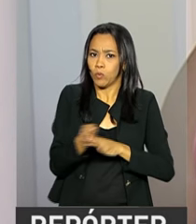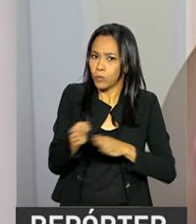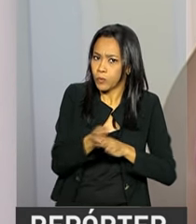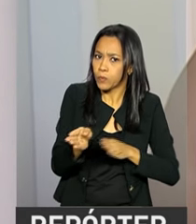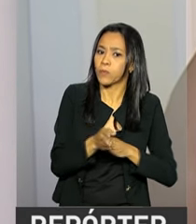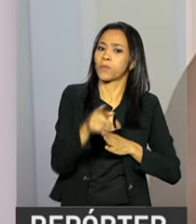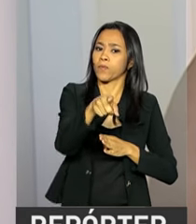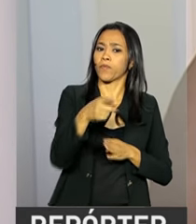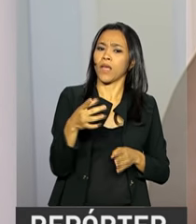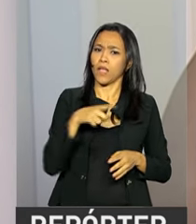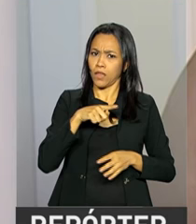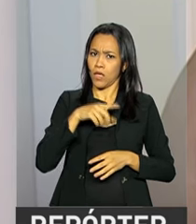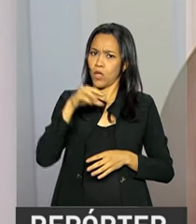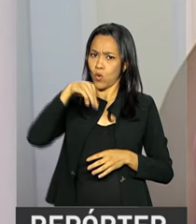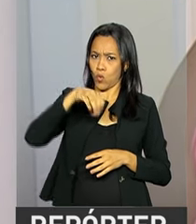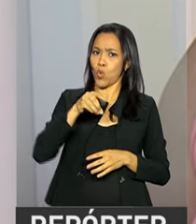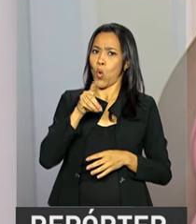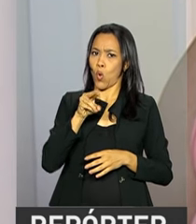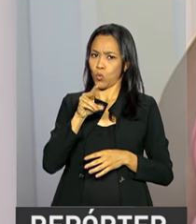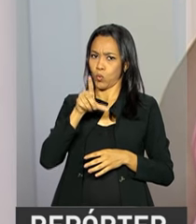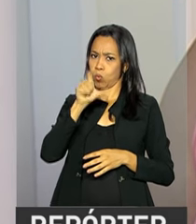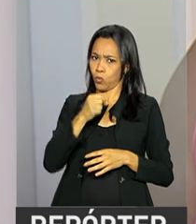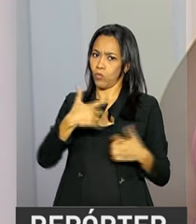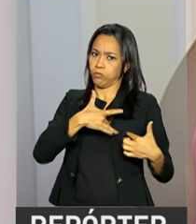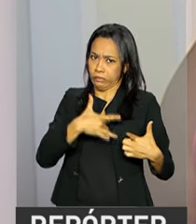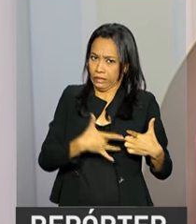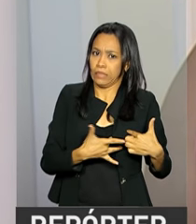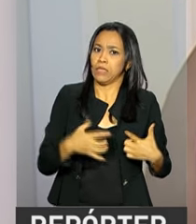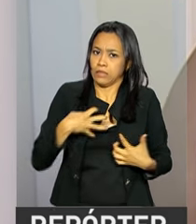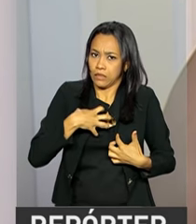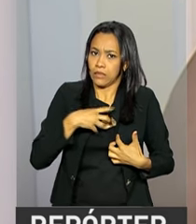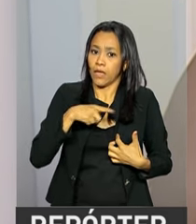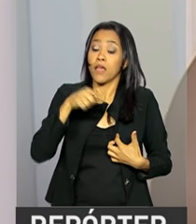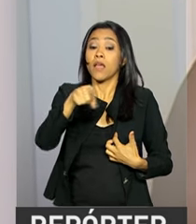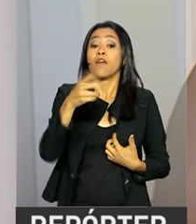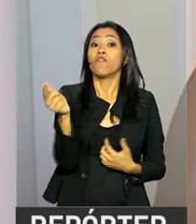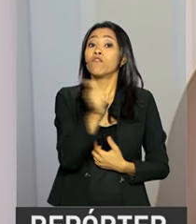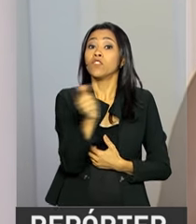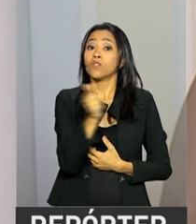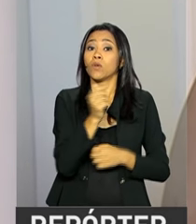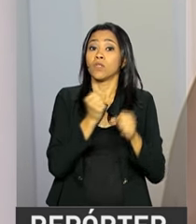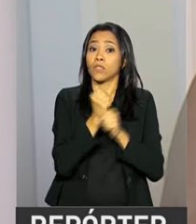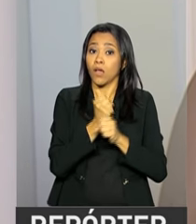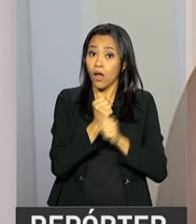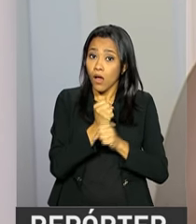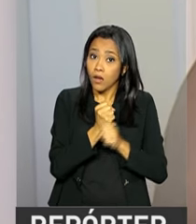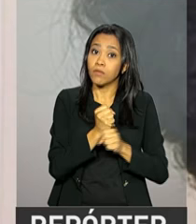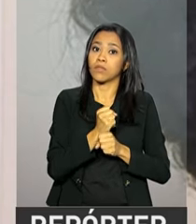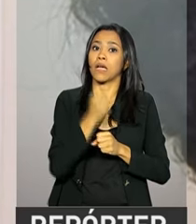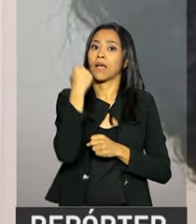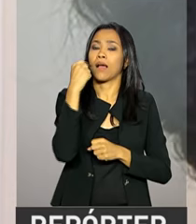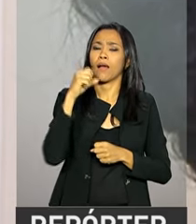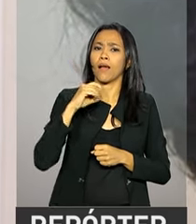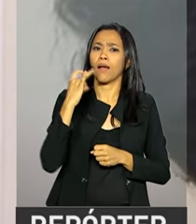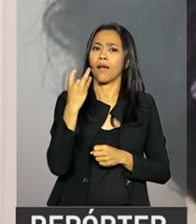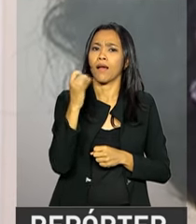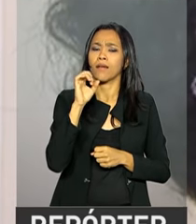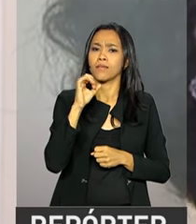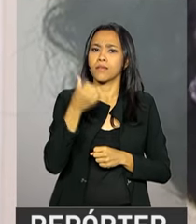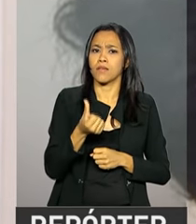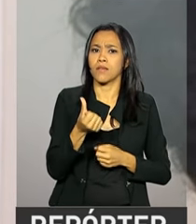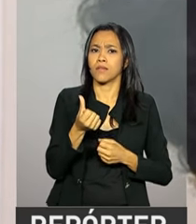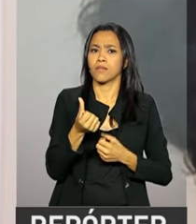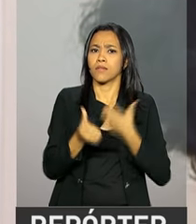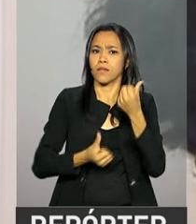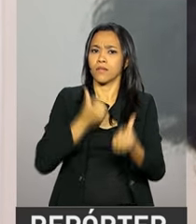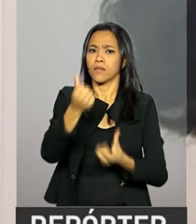mamas, ela está sempre atenta. E com a autoridade de quem há 22 anos faz a mamografia a cada 6 meses, a aposentada